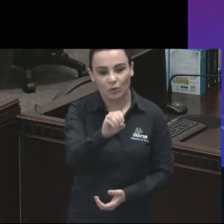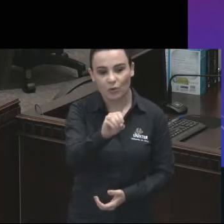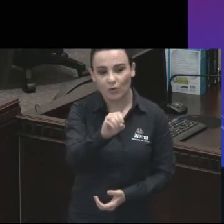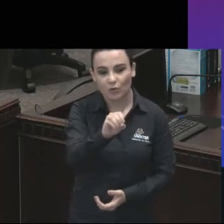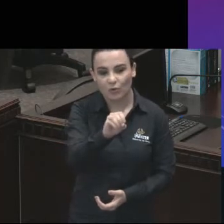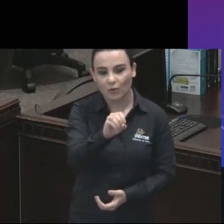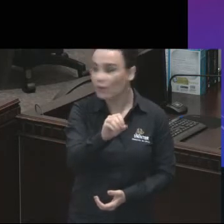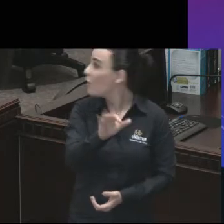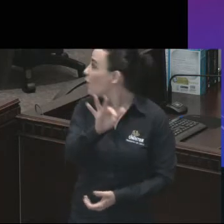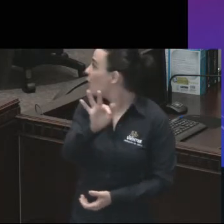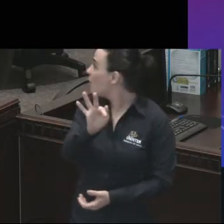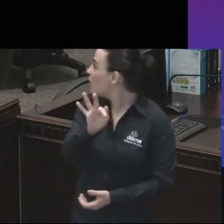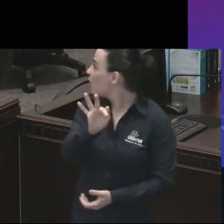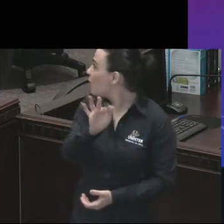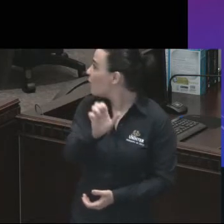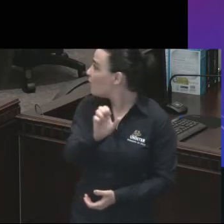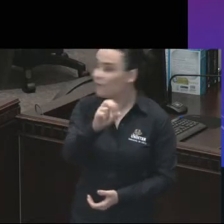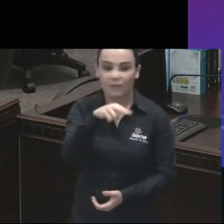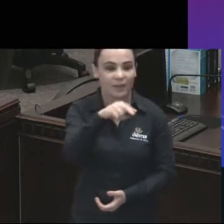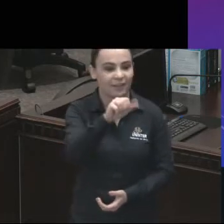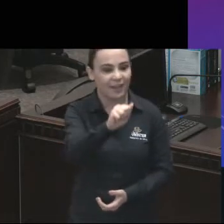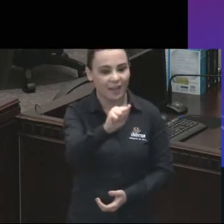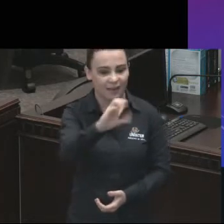Na verdade, o diclofenaco